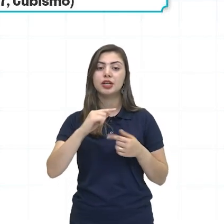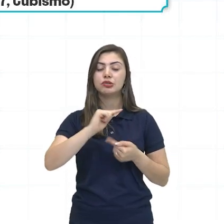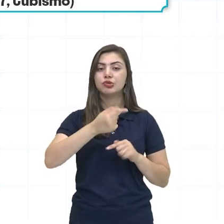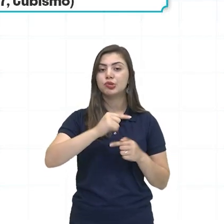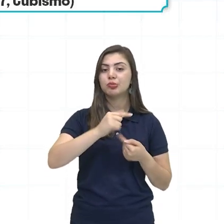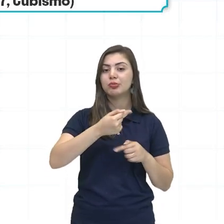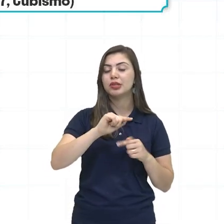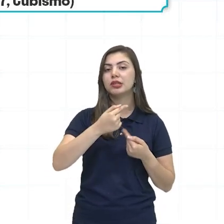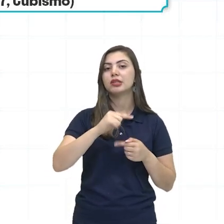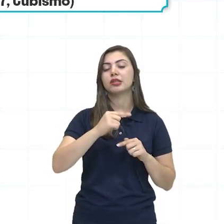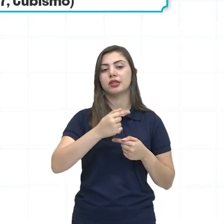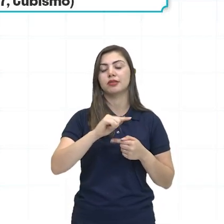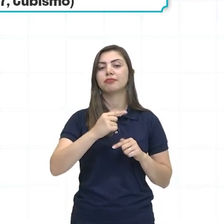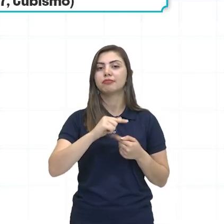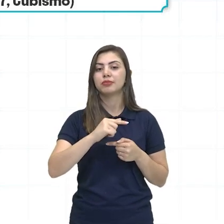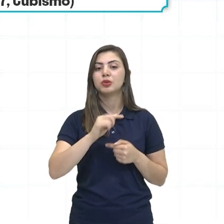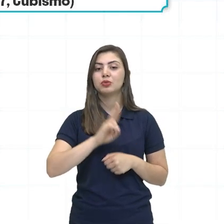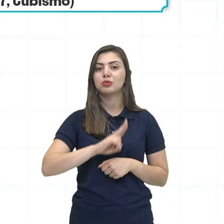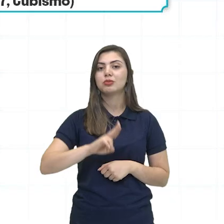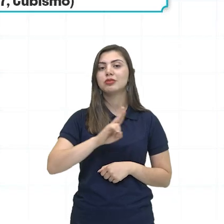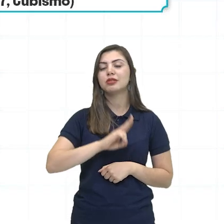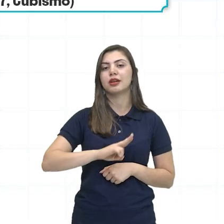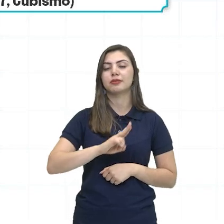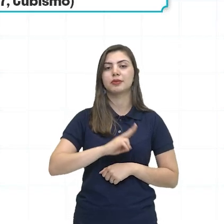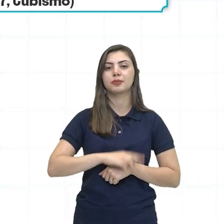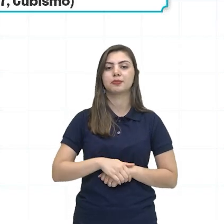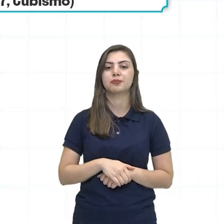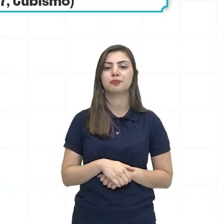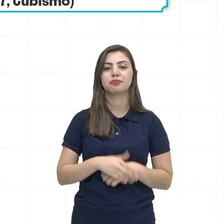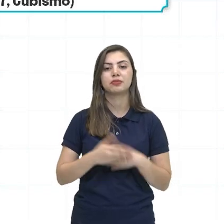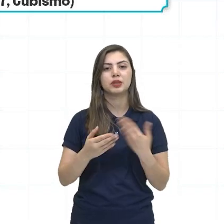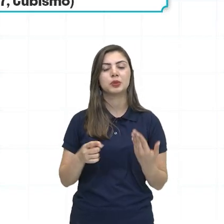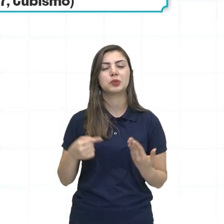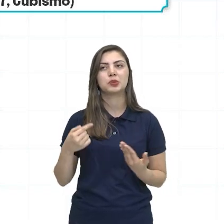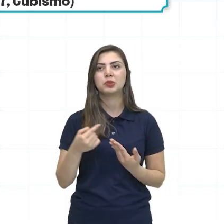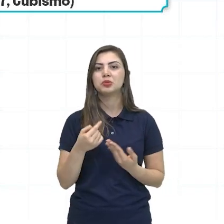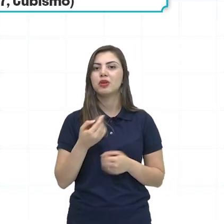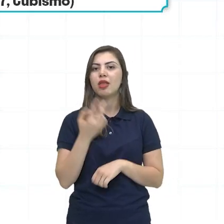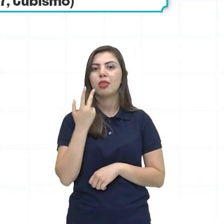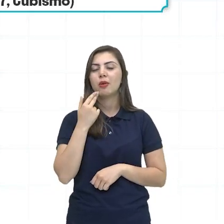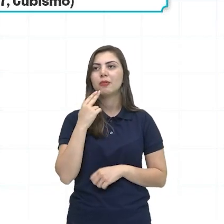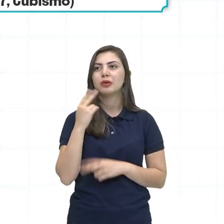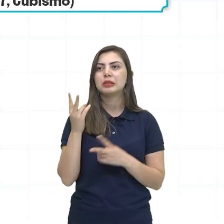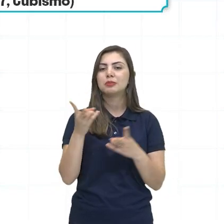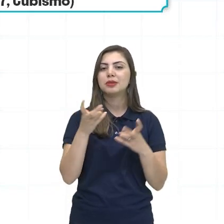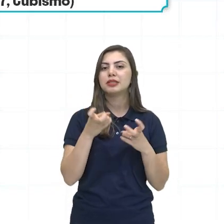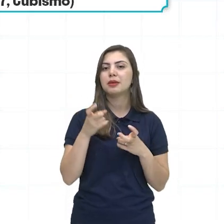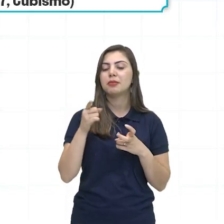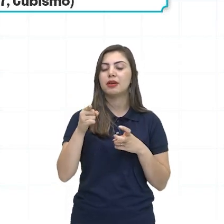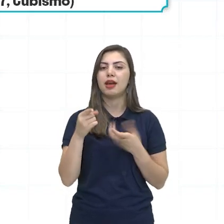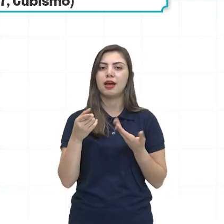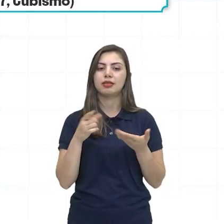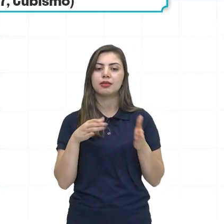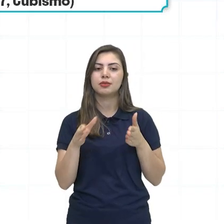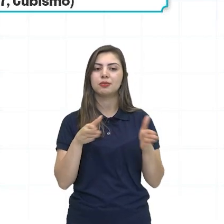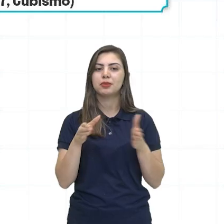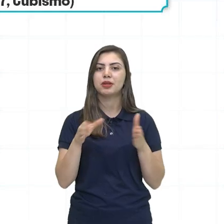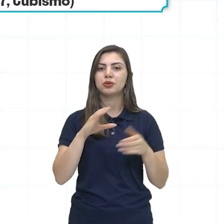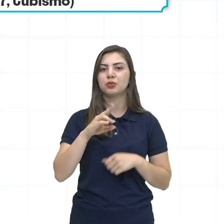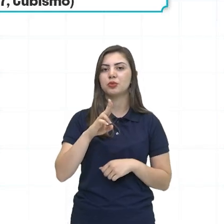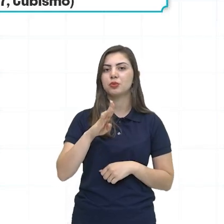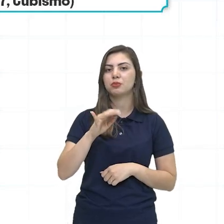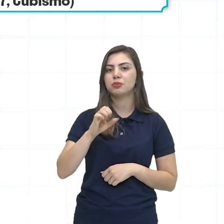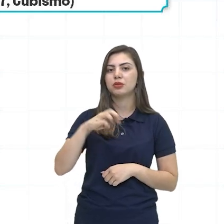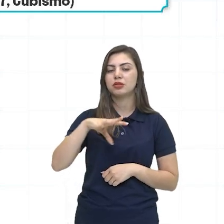essa geometrização, né? Como o Cézanne falava, que tinha que ter essas formas de cones, esferas, cilindros, essas